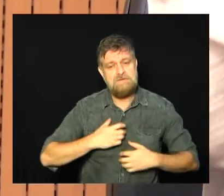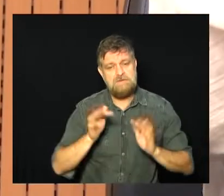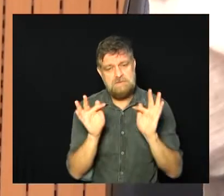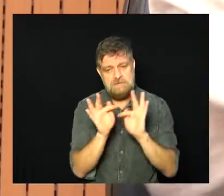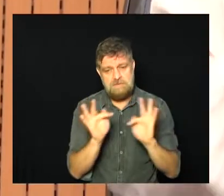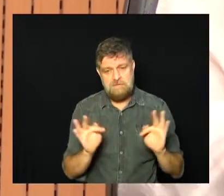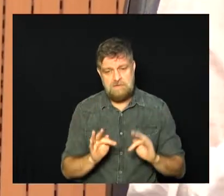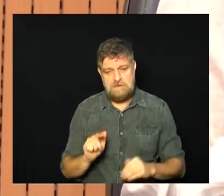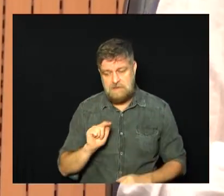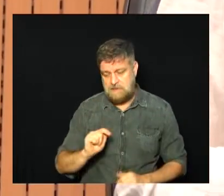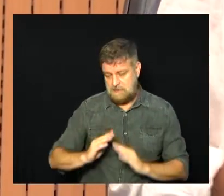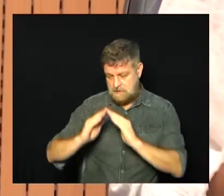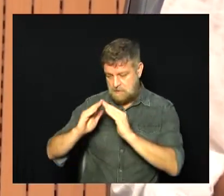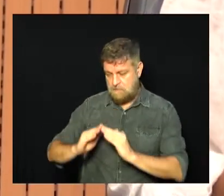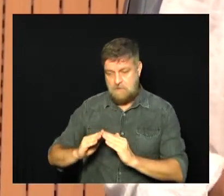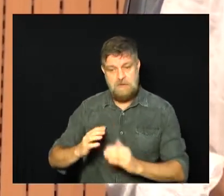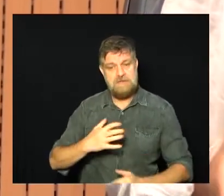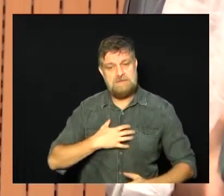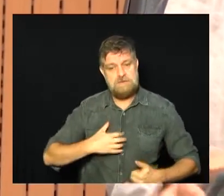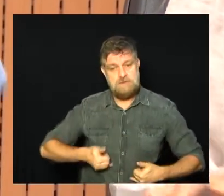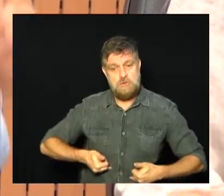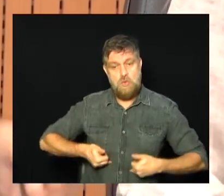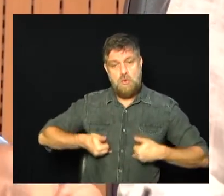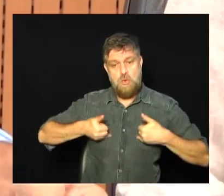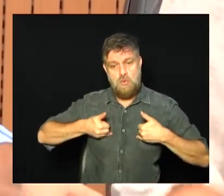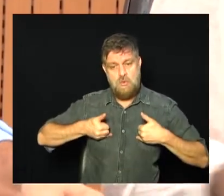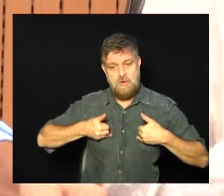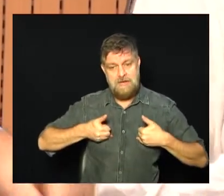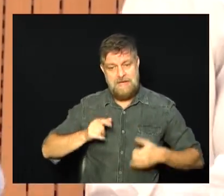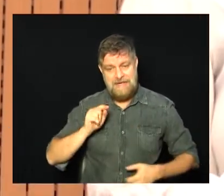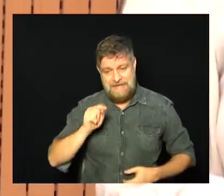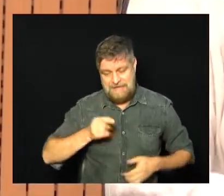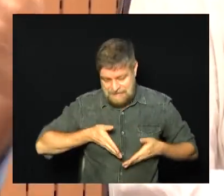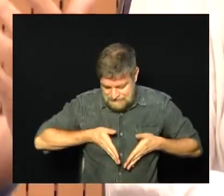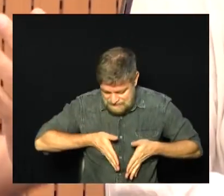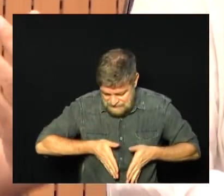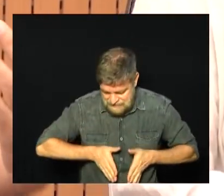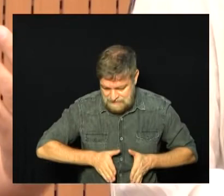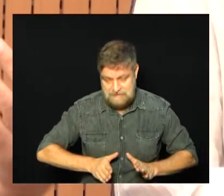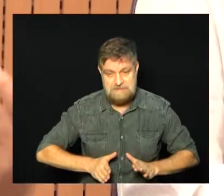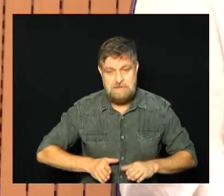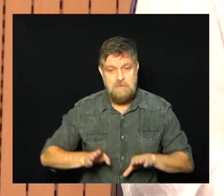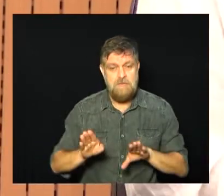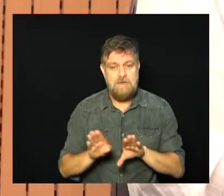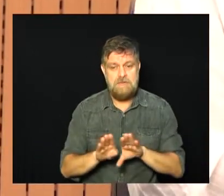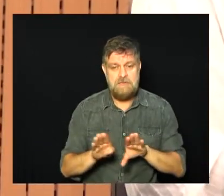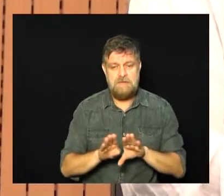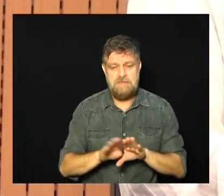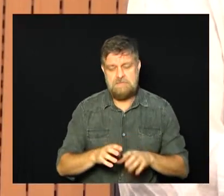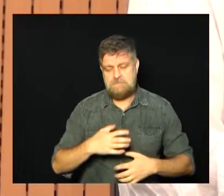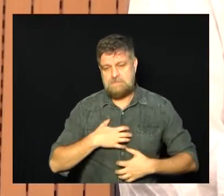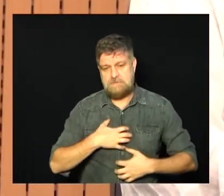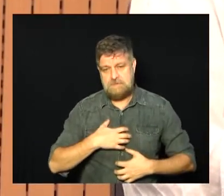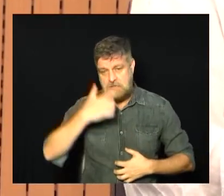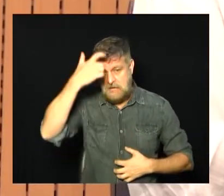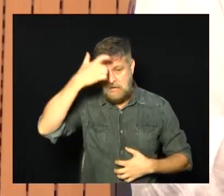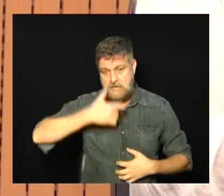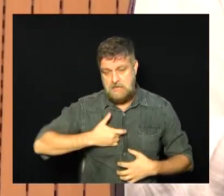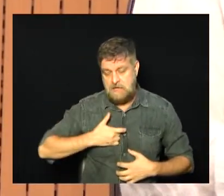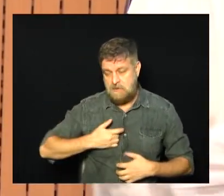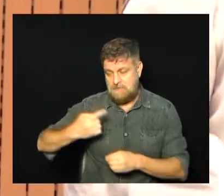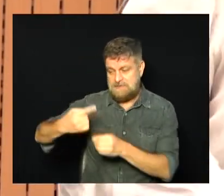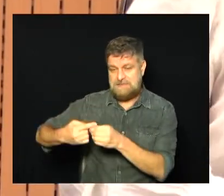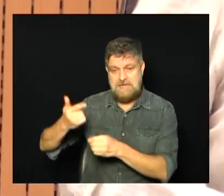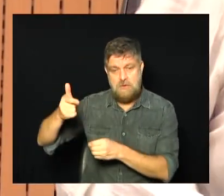Campinas já tem muito orgulho de morar. Quem nasceu, mais ainda, né? Eu que não nasci, eu quero dizer que eu